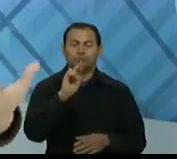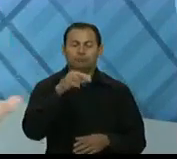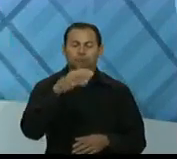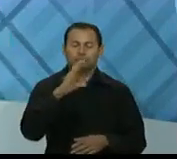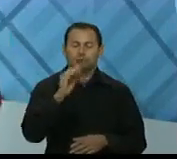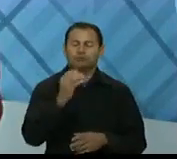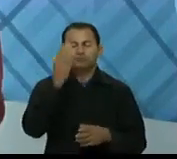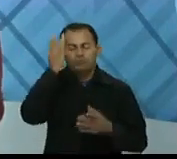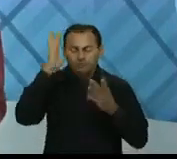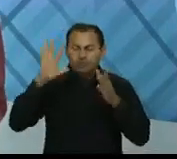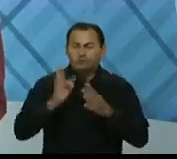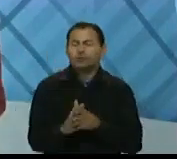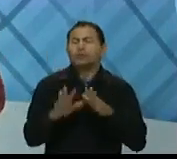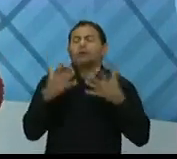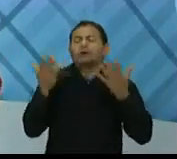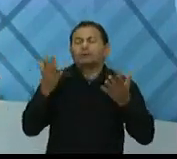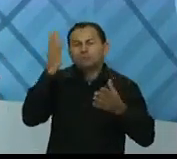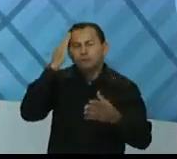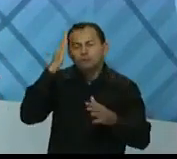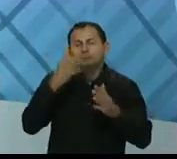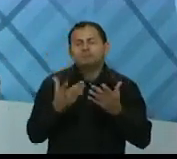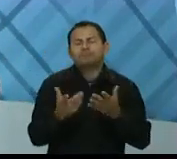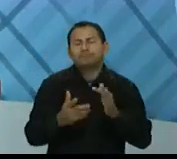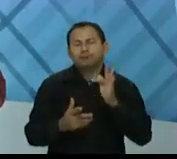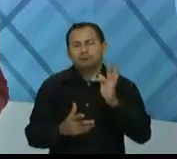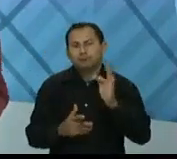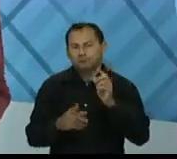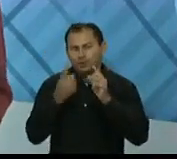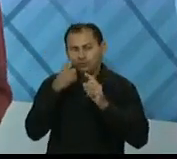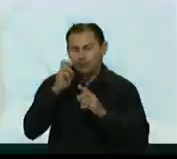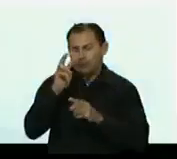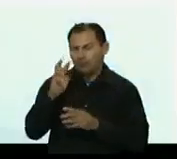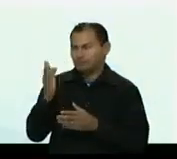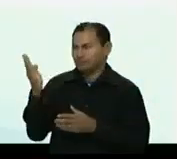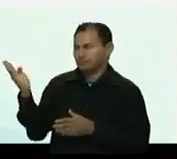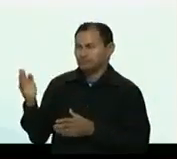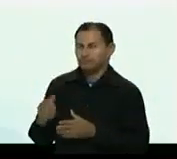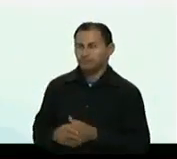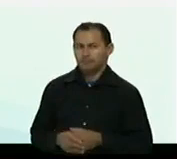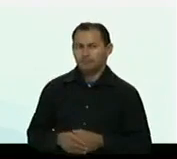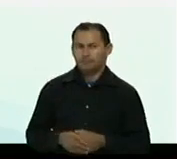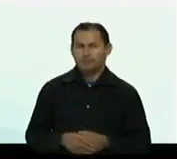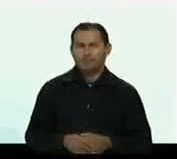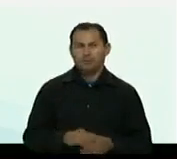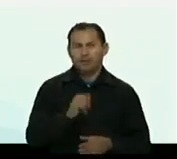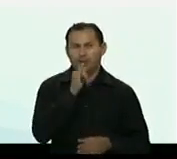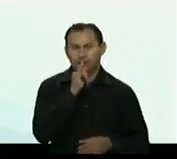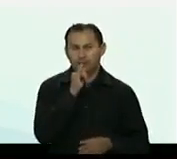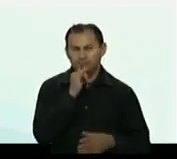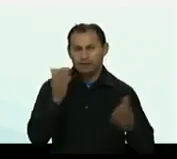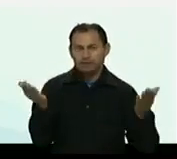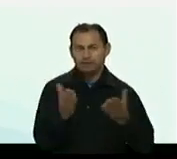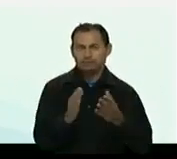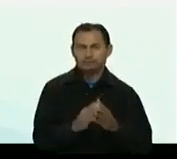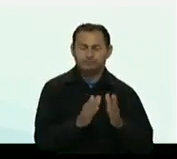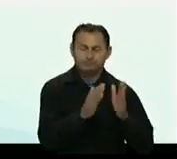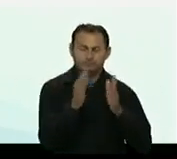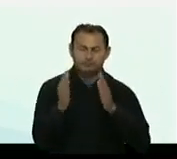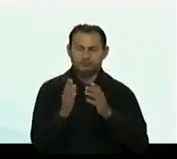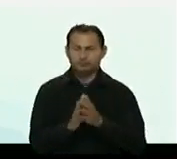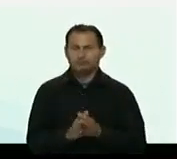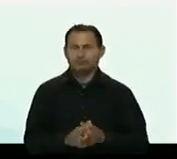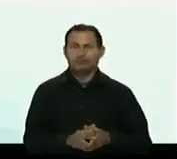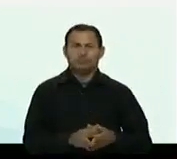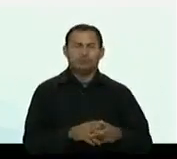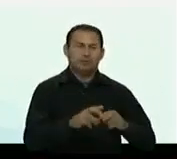vou saber que não é uma função? Então, é isso que veremos nesse momento. Acompanhe. Os exemplos agora que se seguem referem-se